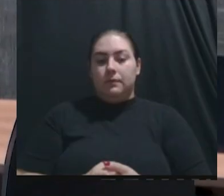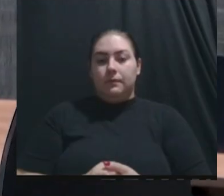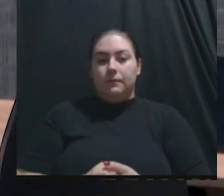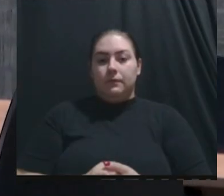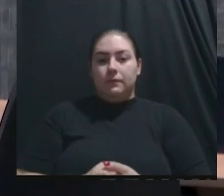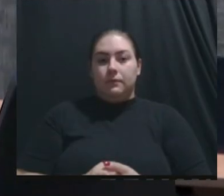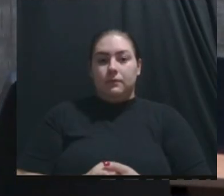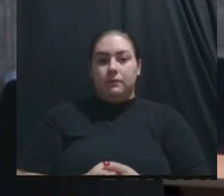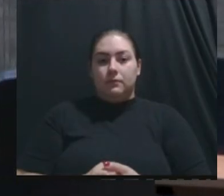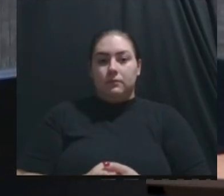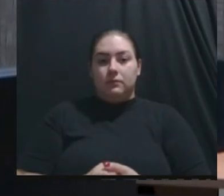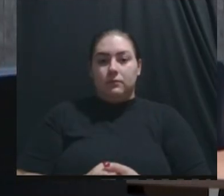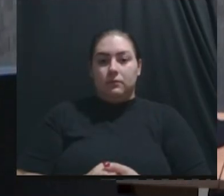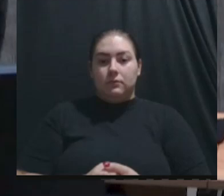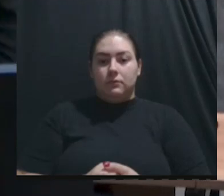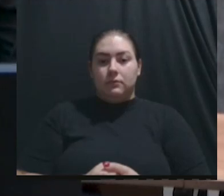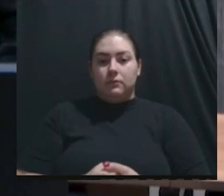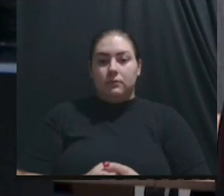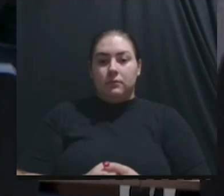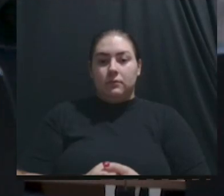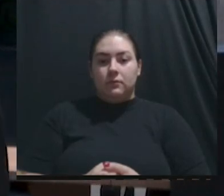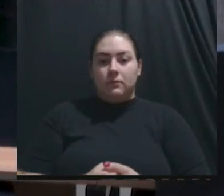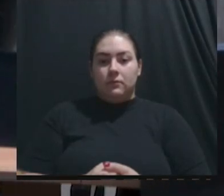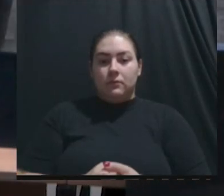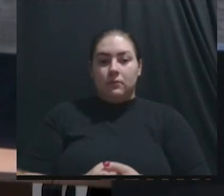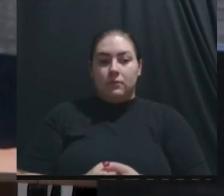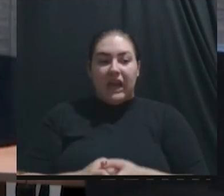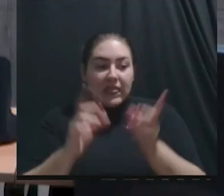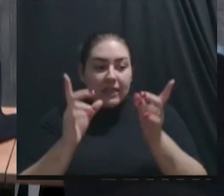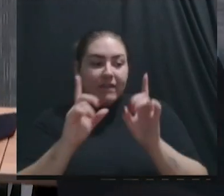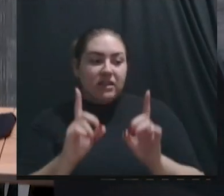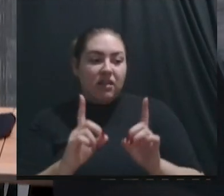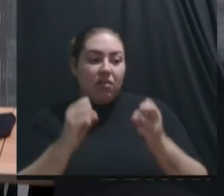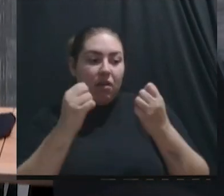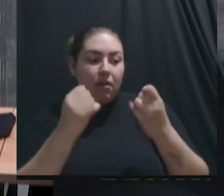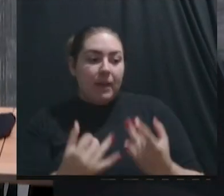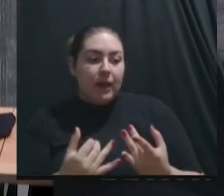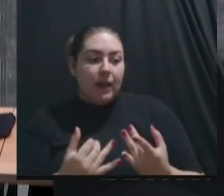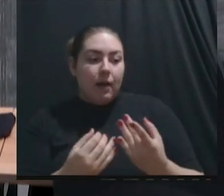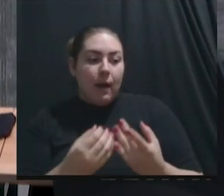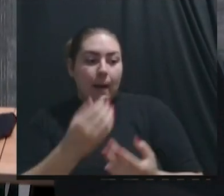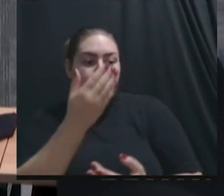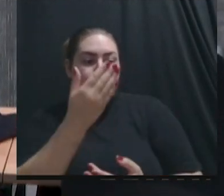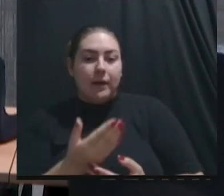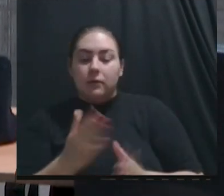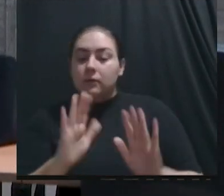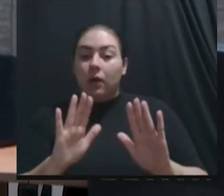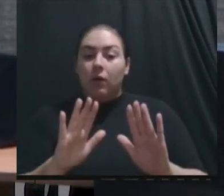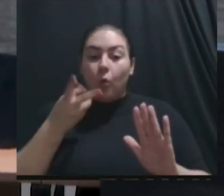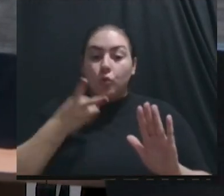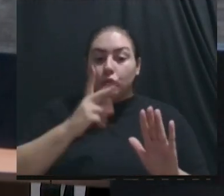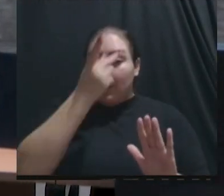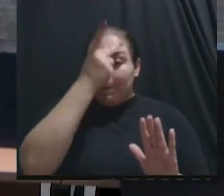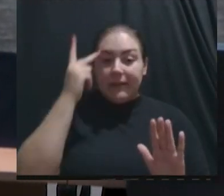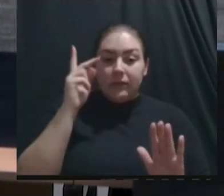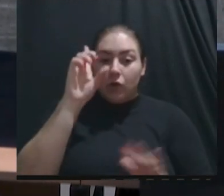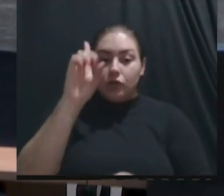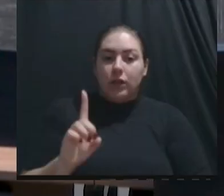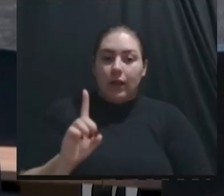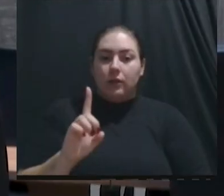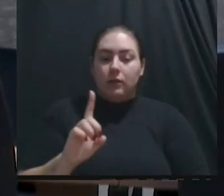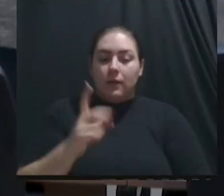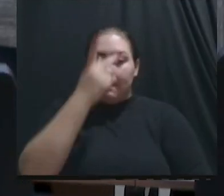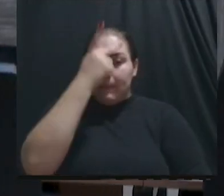A condição não define a pessoa. Ela continua sendo uma pessoa de direitos. Uma pessoa com chapéu, uma pessoa com óculos, uma pessoa